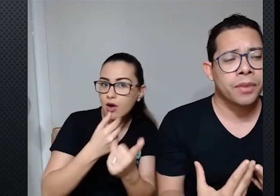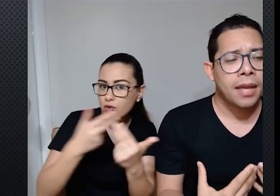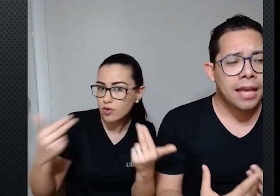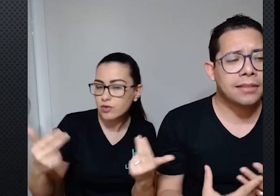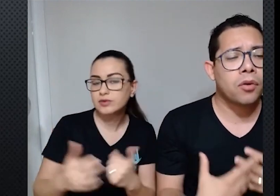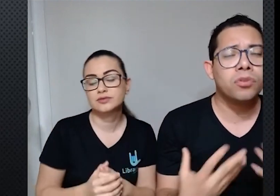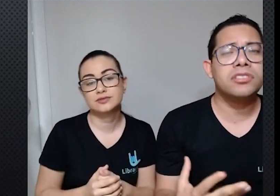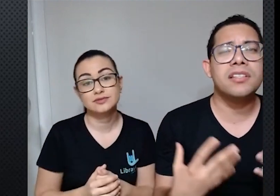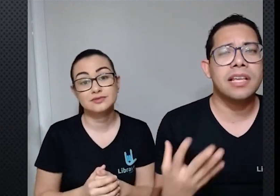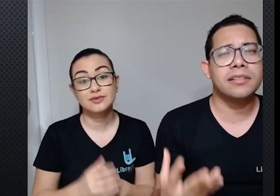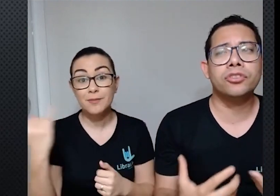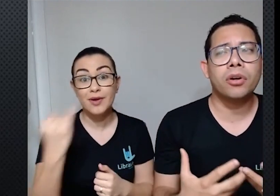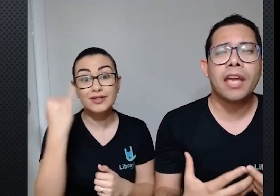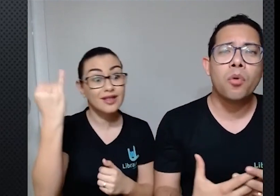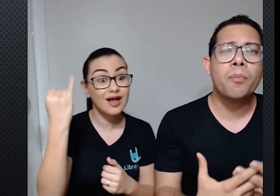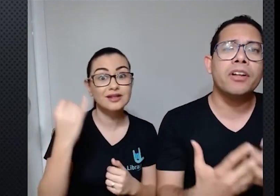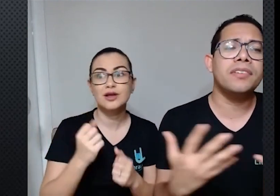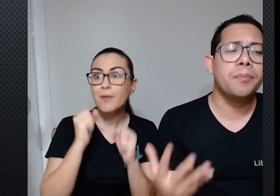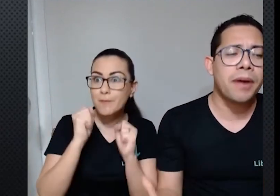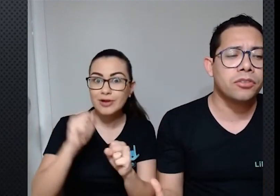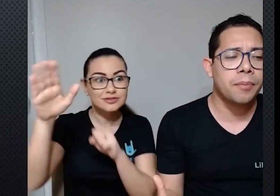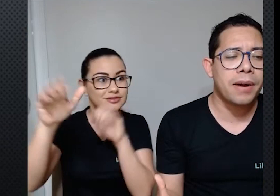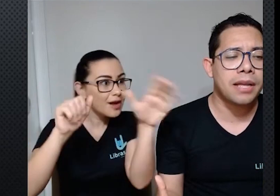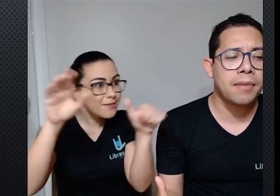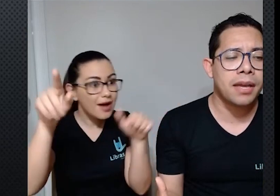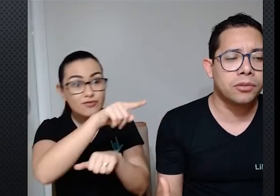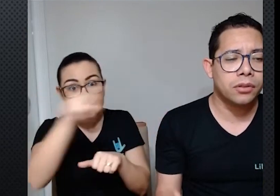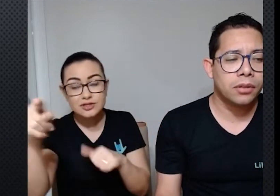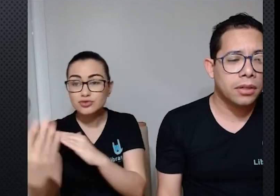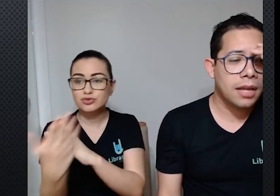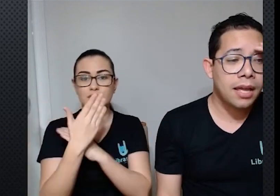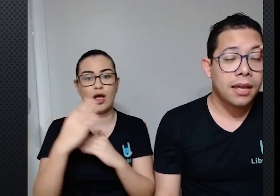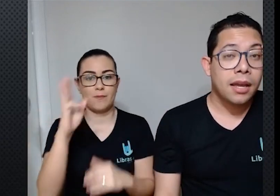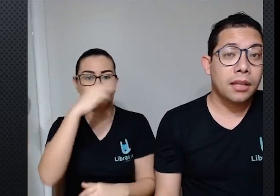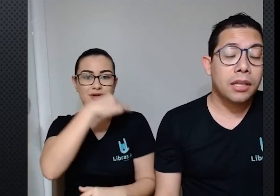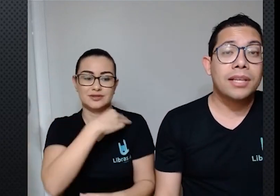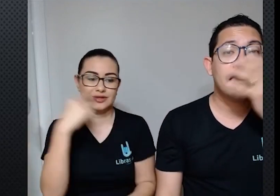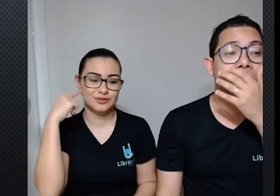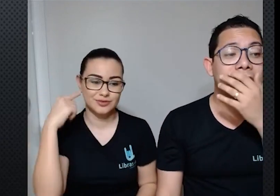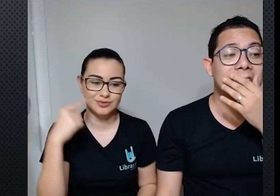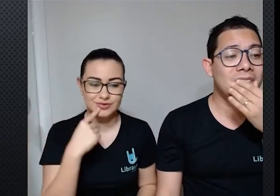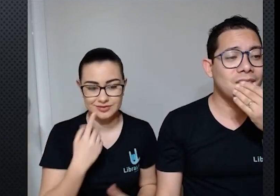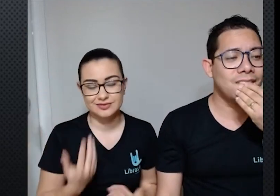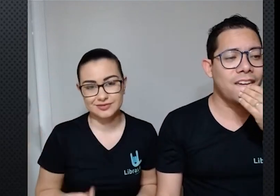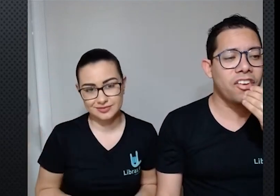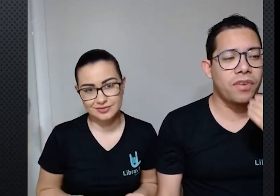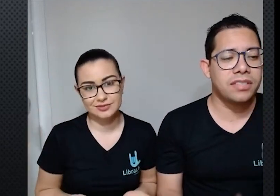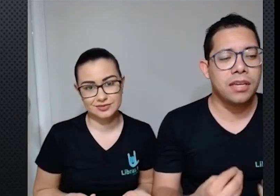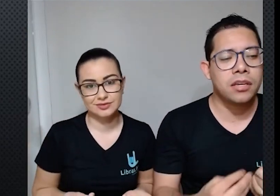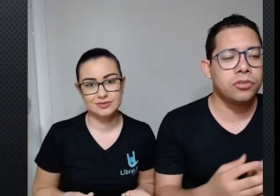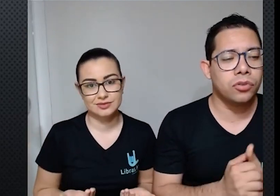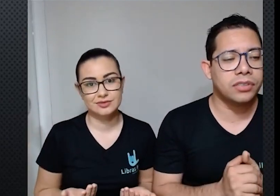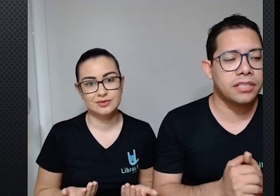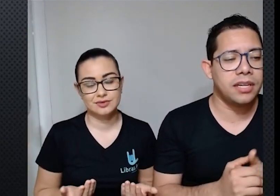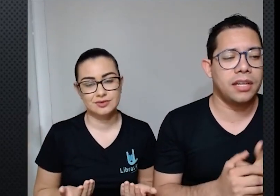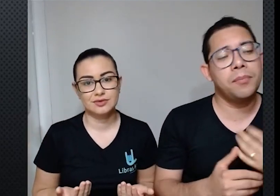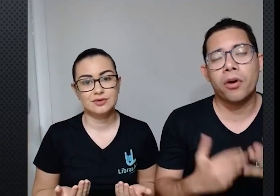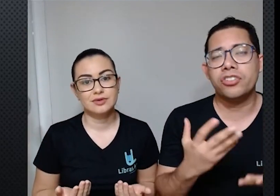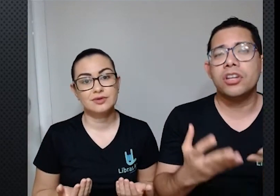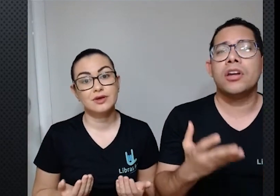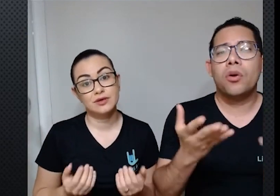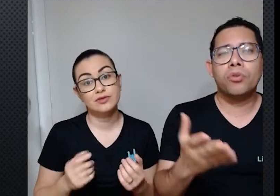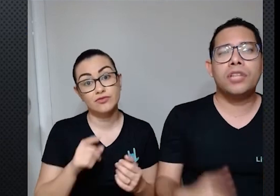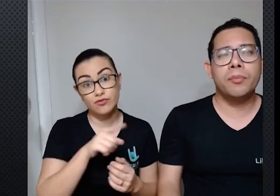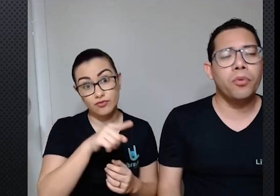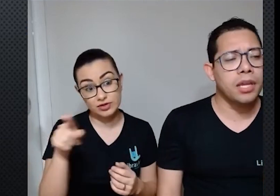igreja essa conscientização de qualquer um pode fazer parte do departamento, né? Então é interessante você fazer isso, ô Tarciano, que